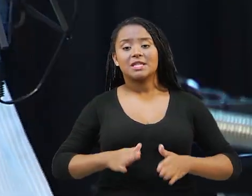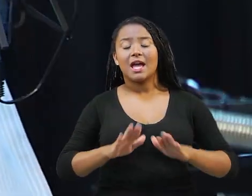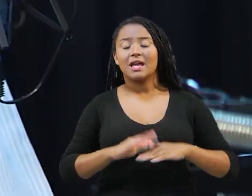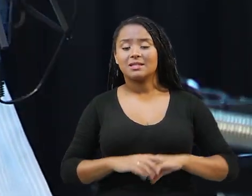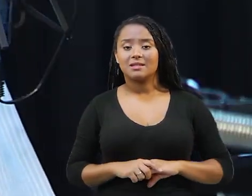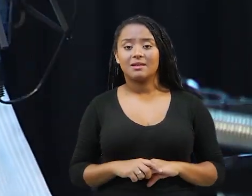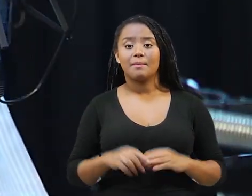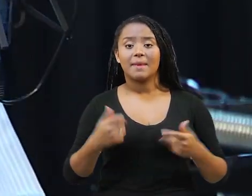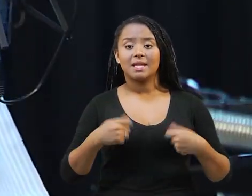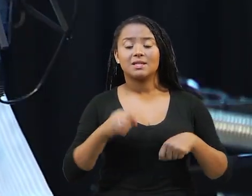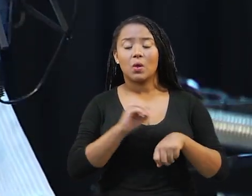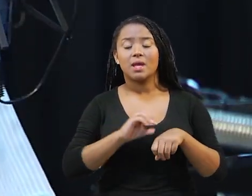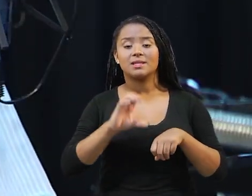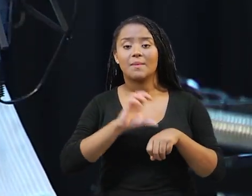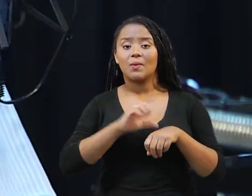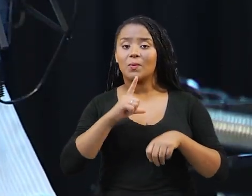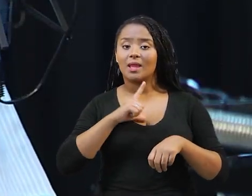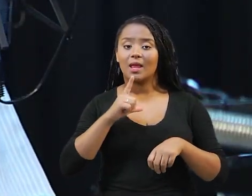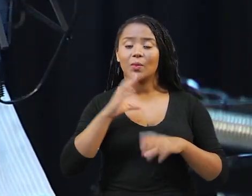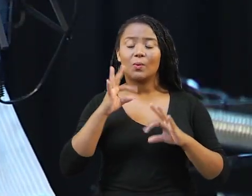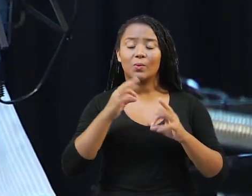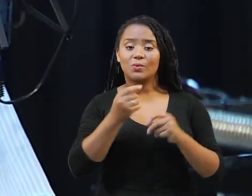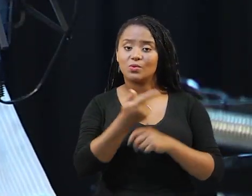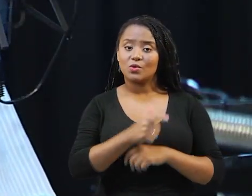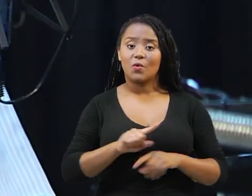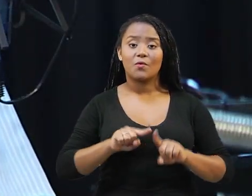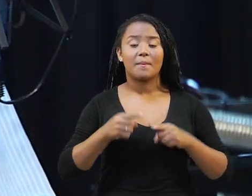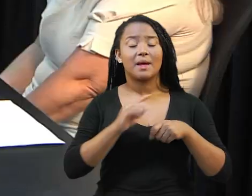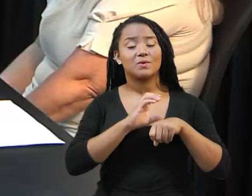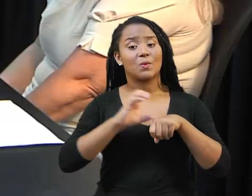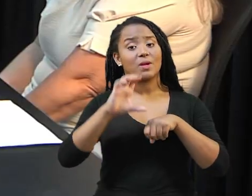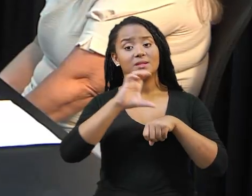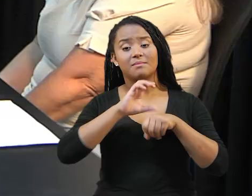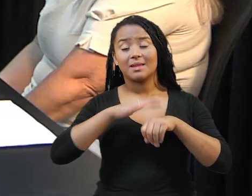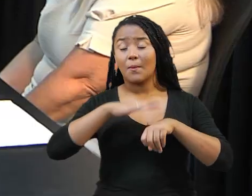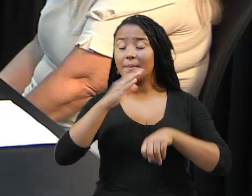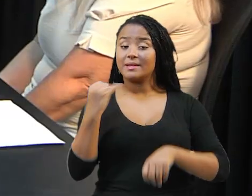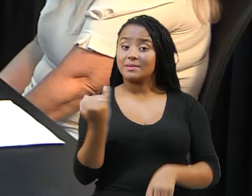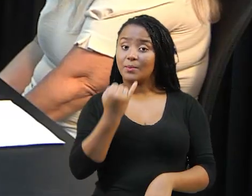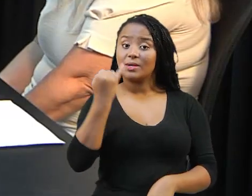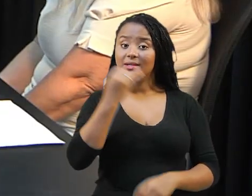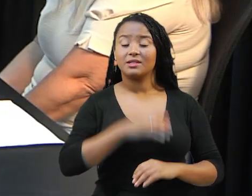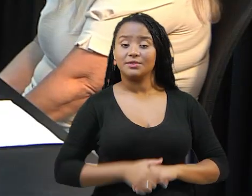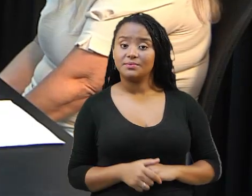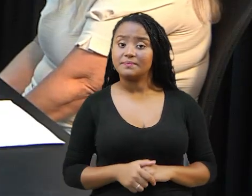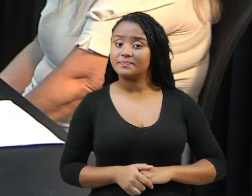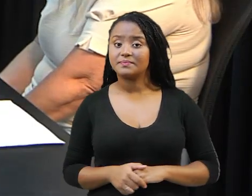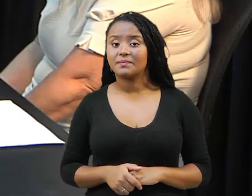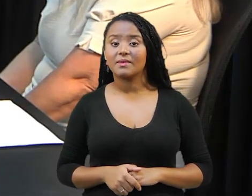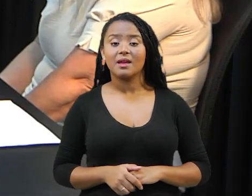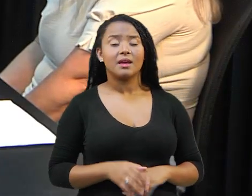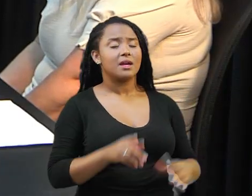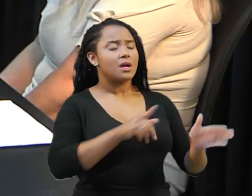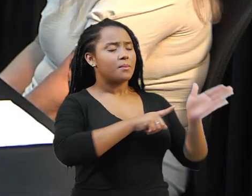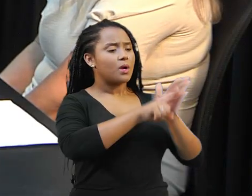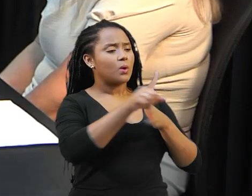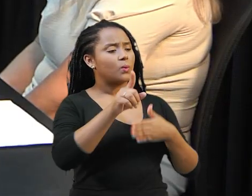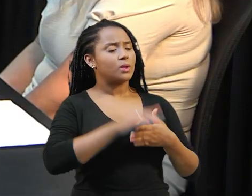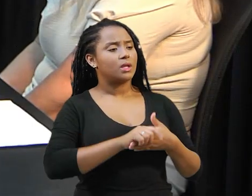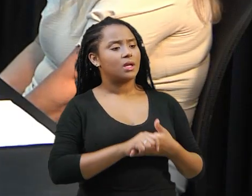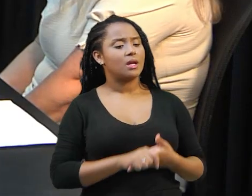herdasse um pouquinho desse conhecimento, mas o conhecimento é o mais importante. Doutor Paulo, há